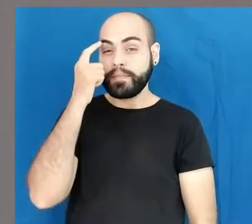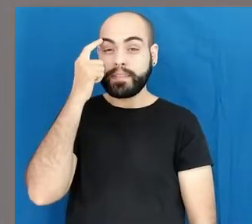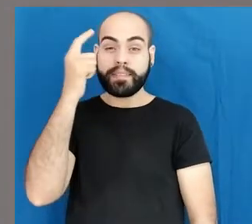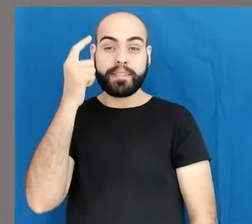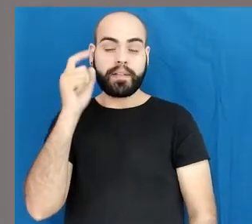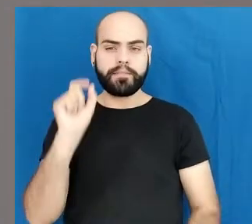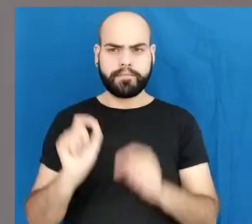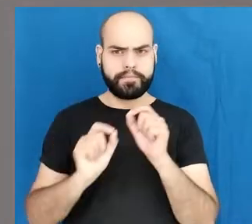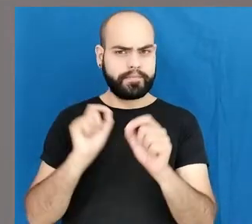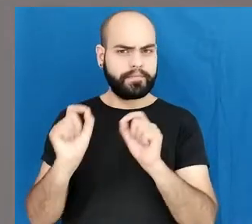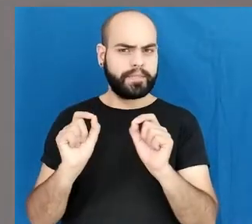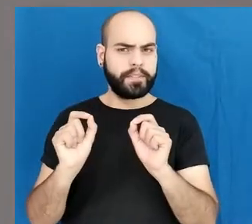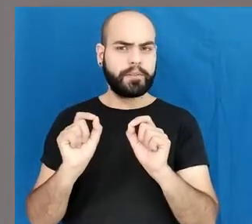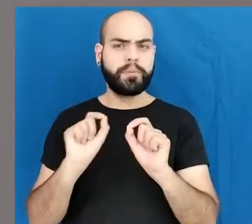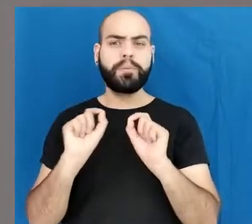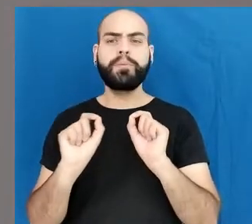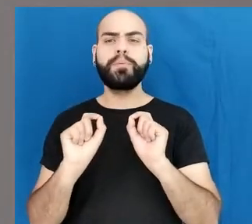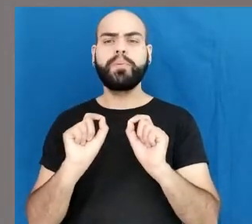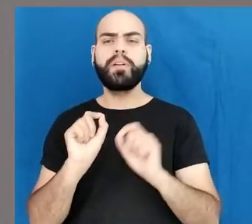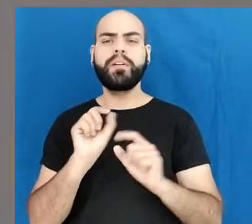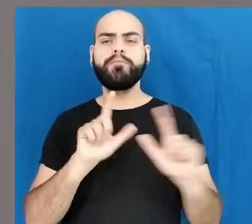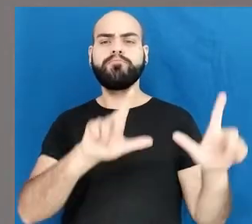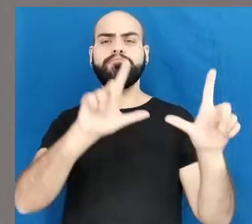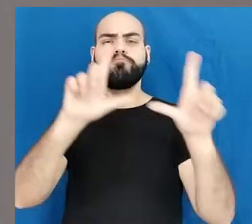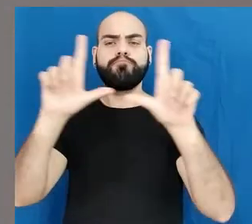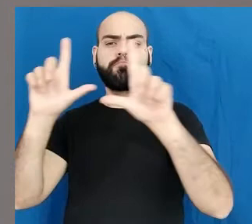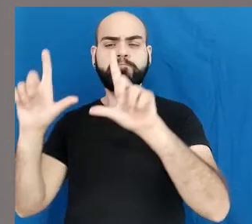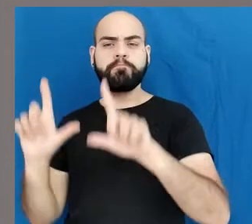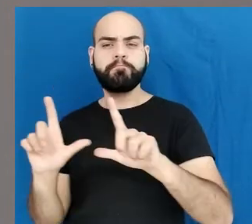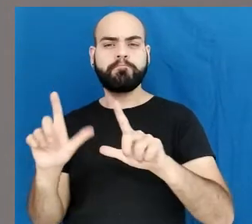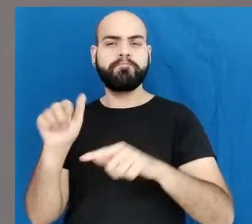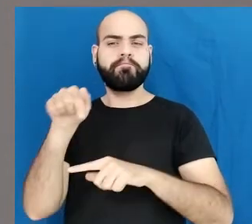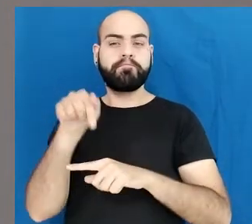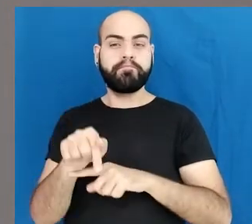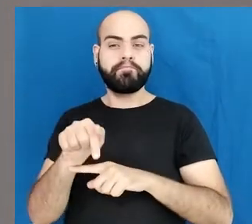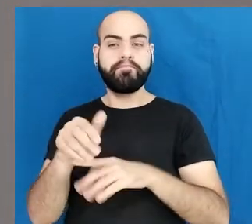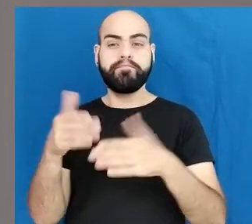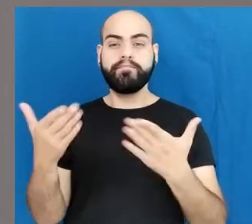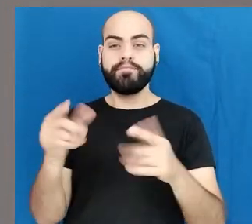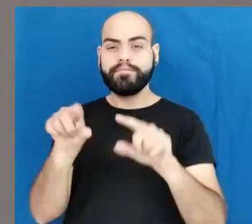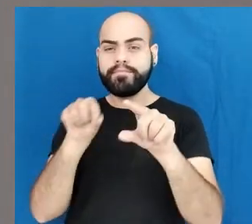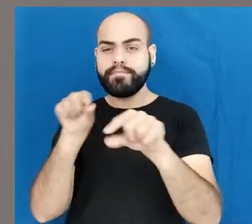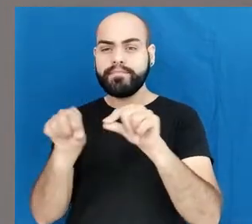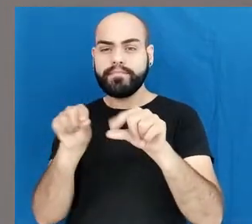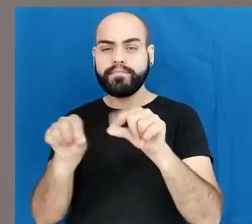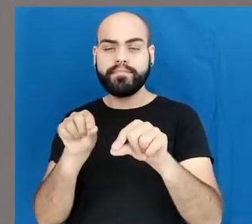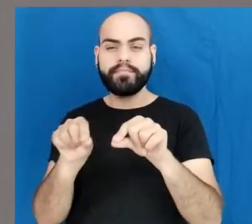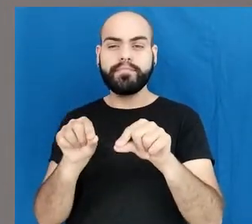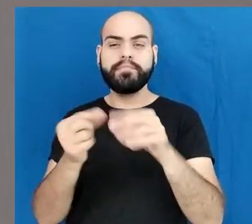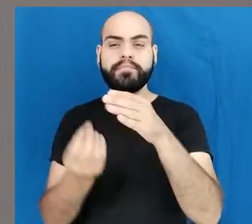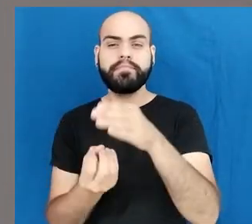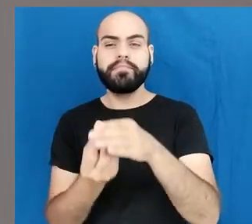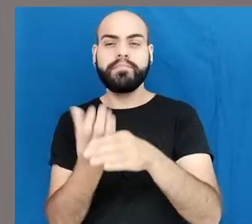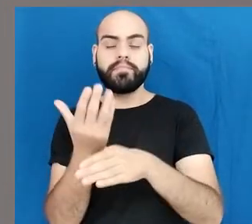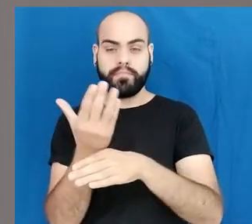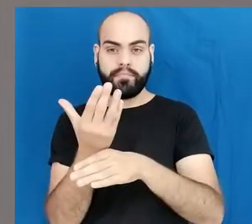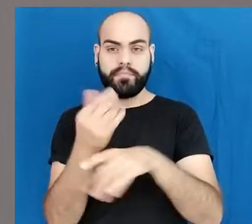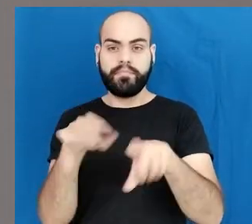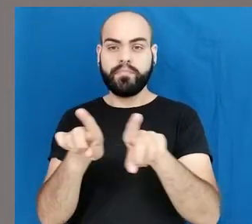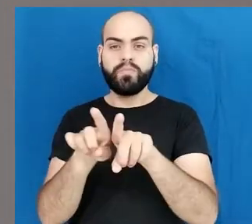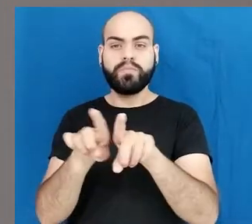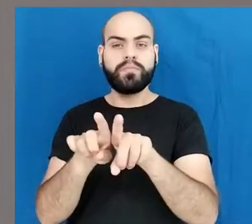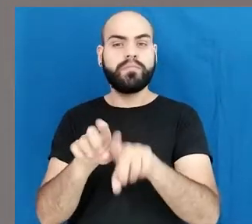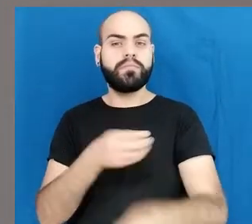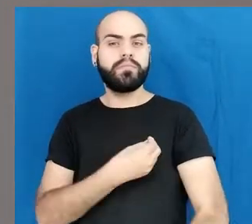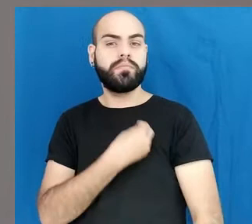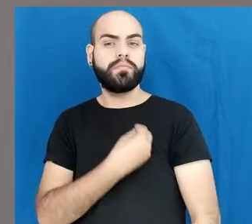qual seria, vamos dizer, a especificidade do que seria exposto aqui. E essa especificidade, ela nasceu até